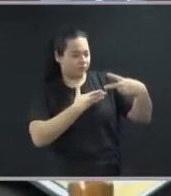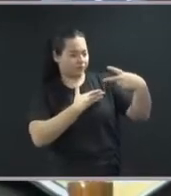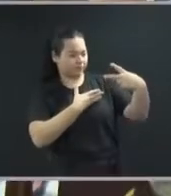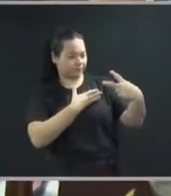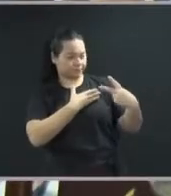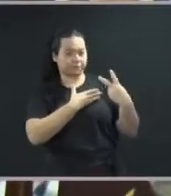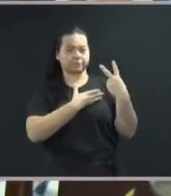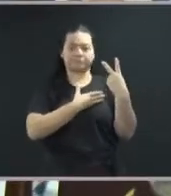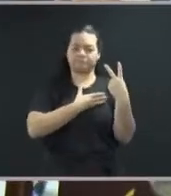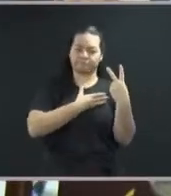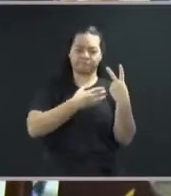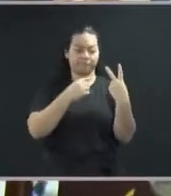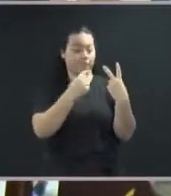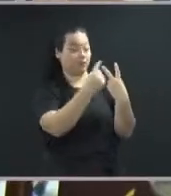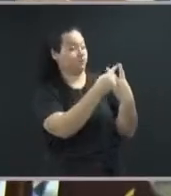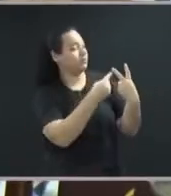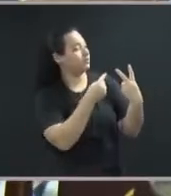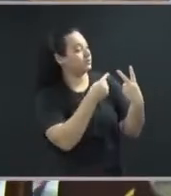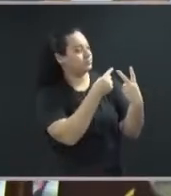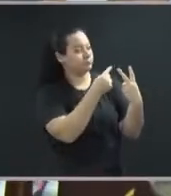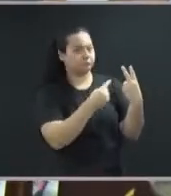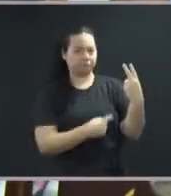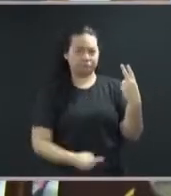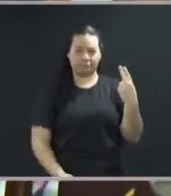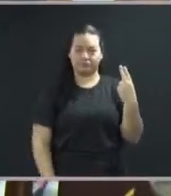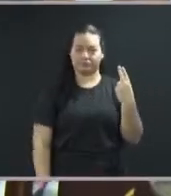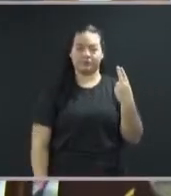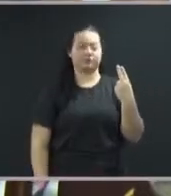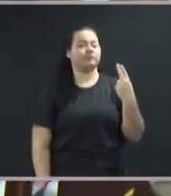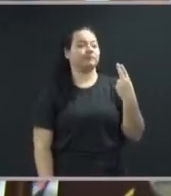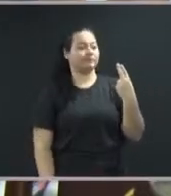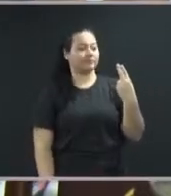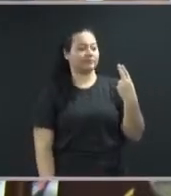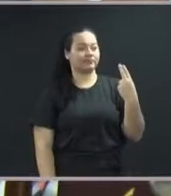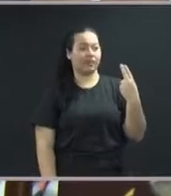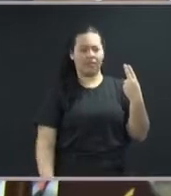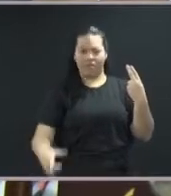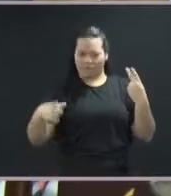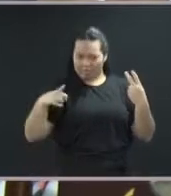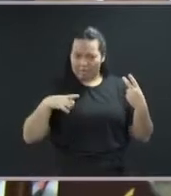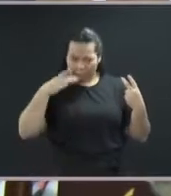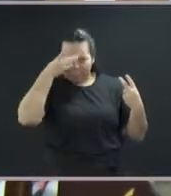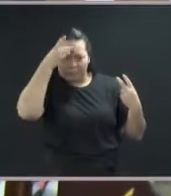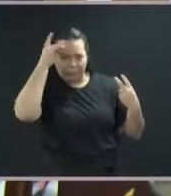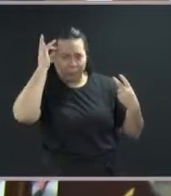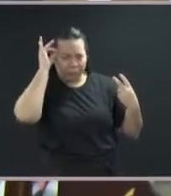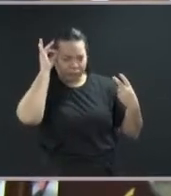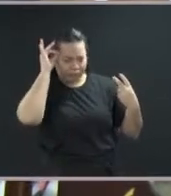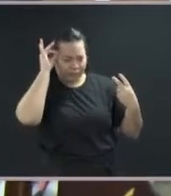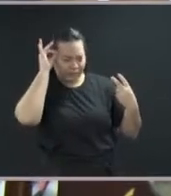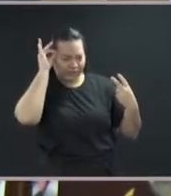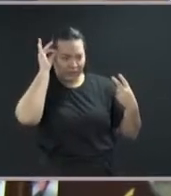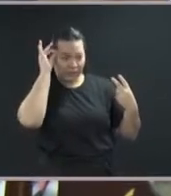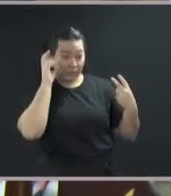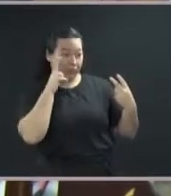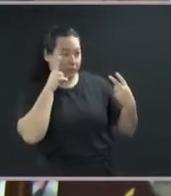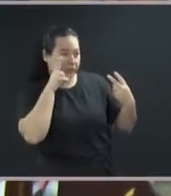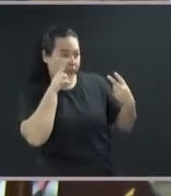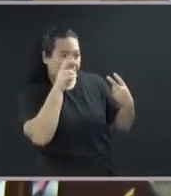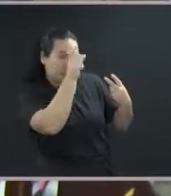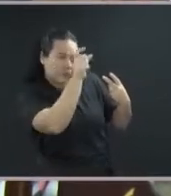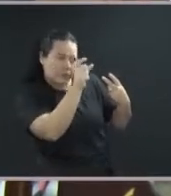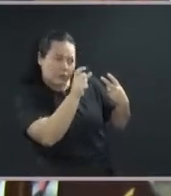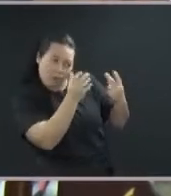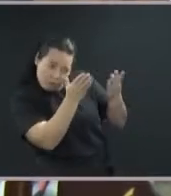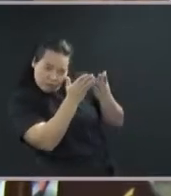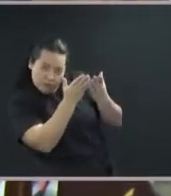aqui, meu irmão, tem irmão que quando vê o outro irmão na prova, na luta, se acontece alguma coisa de um irmão passar prova lá, eu não